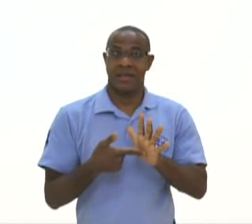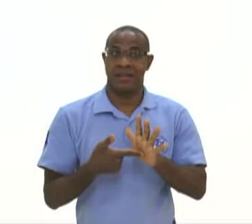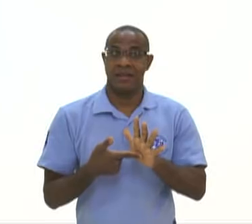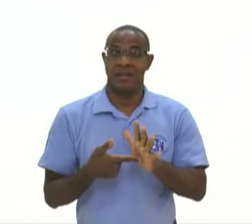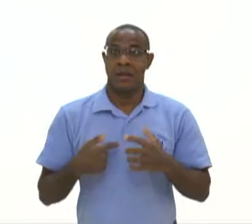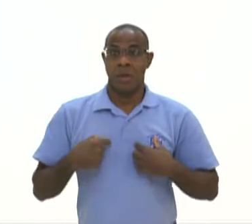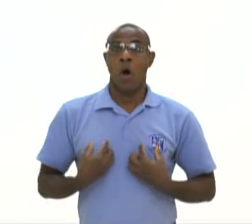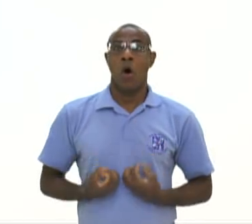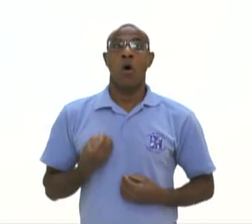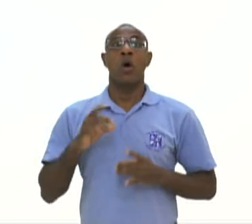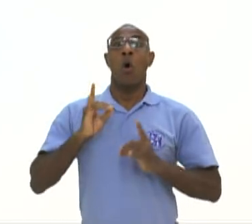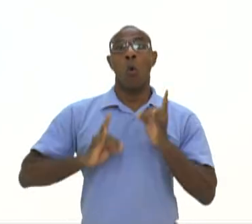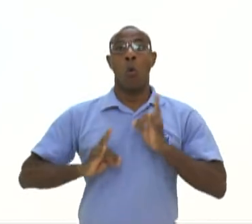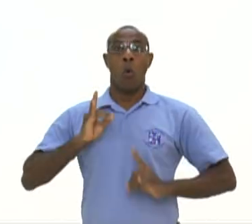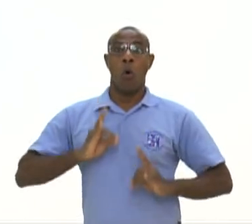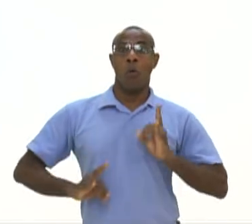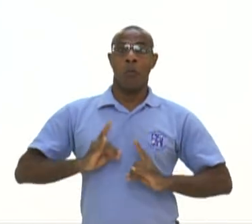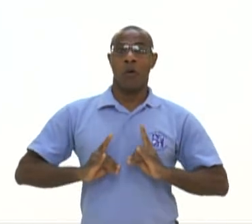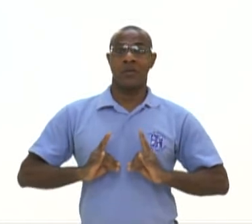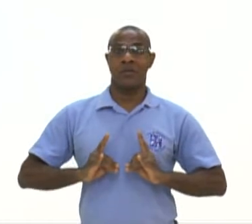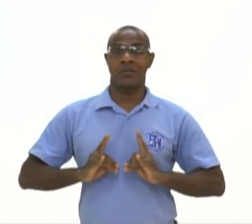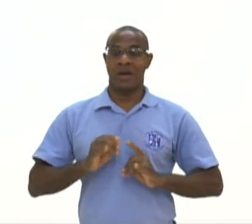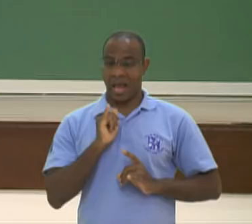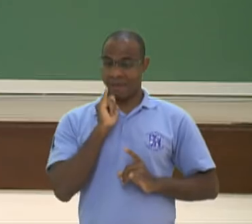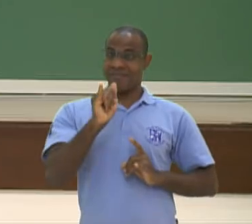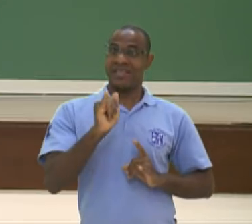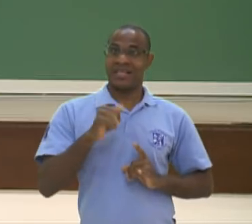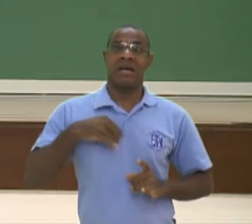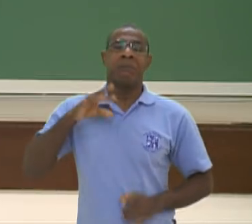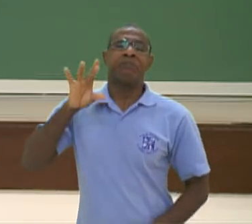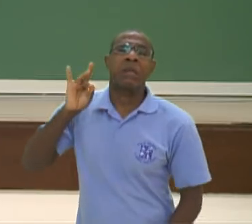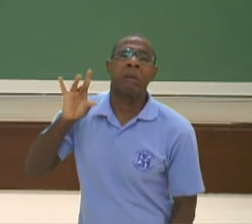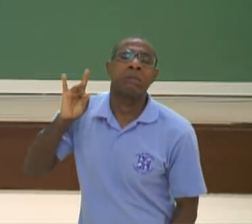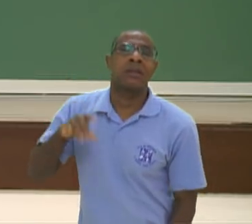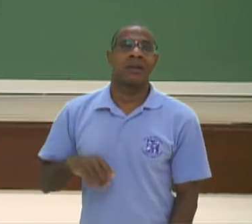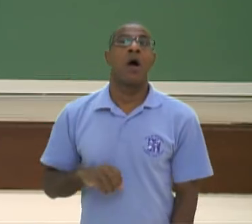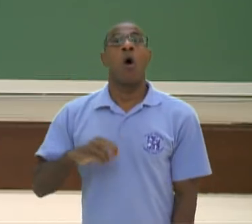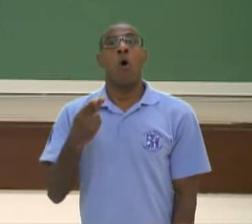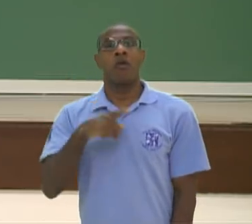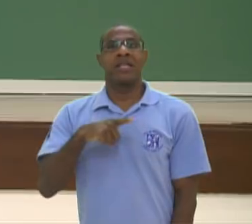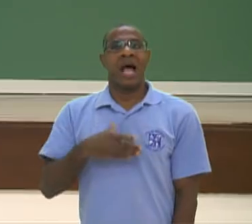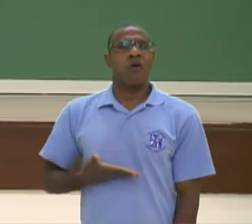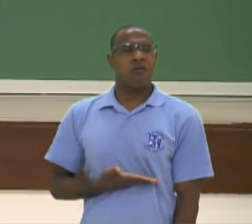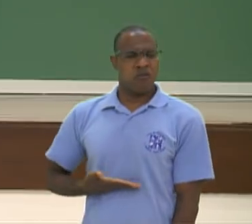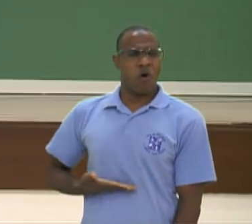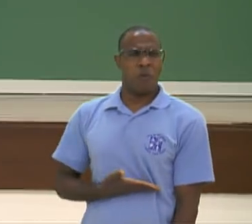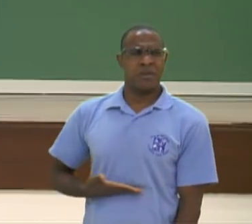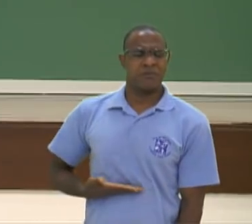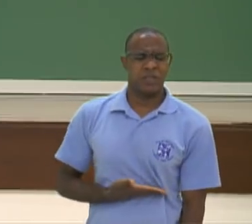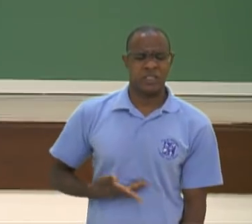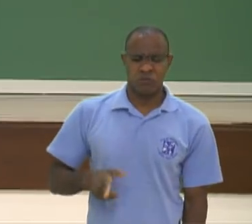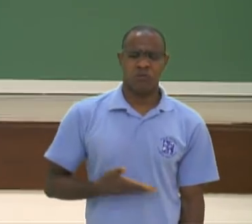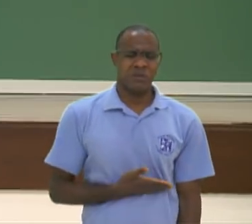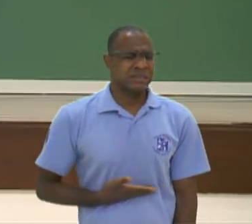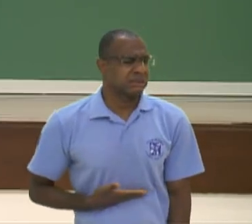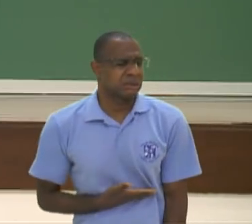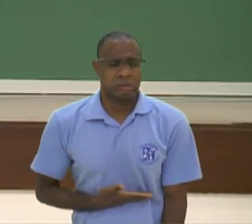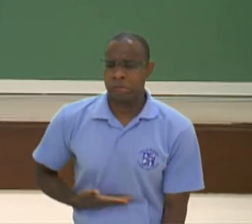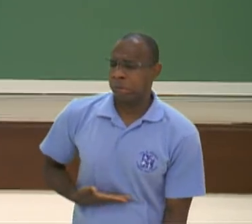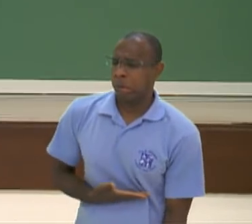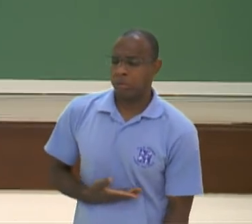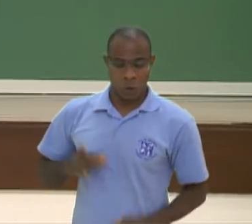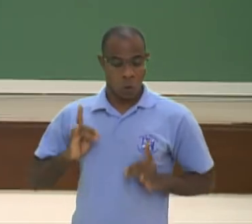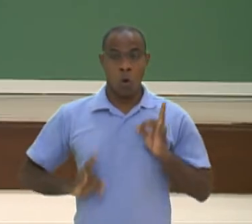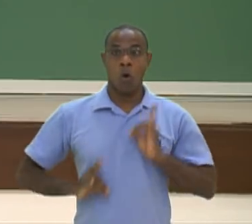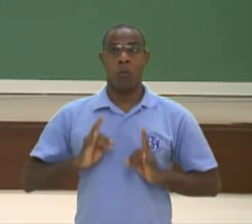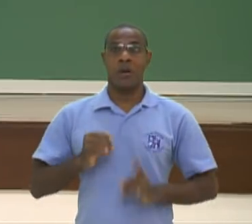por hormônios. Quando você está com fome, ou então quando você come e aí mastiga bem, daqui a pouco você está